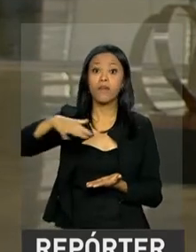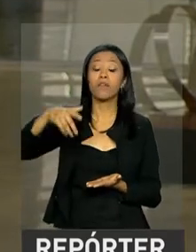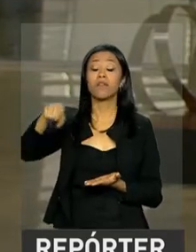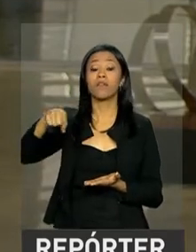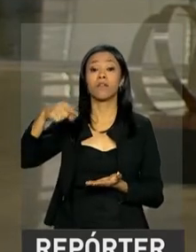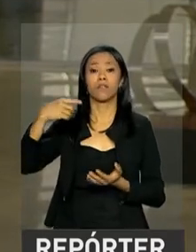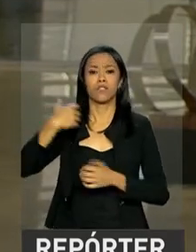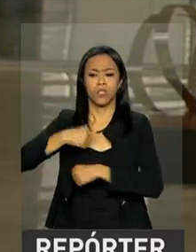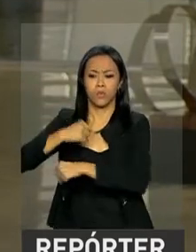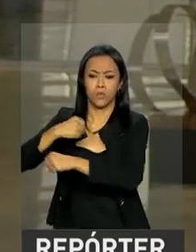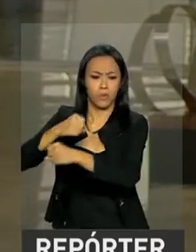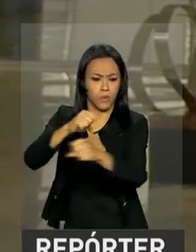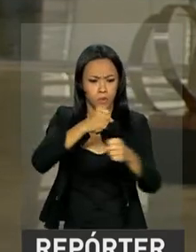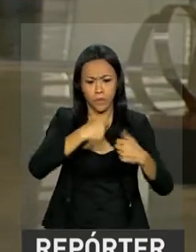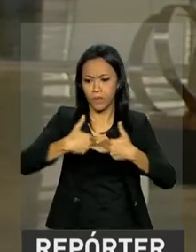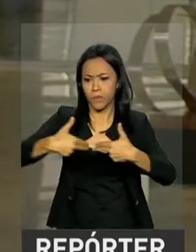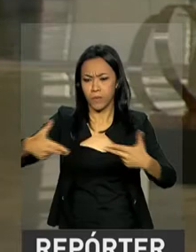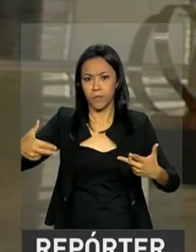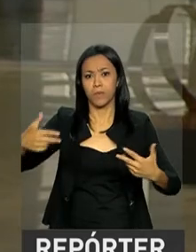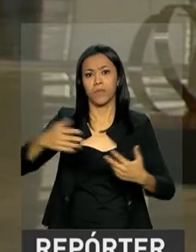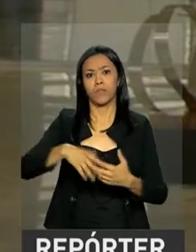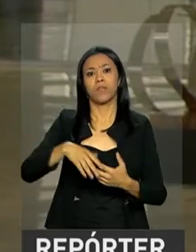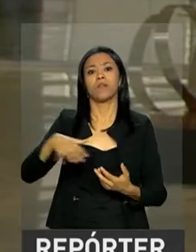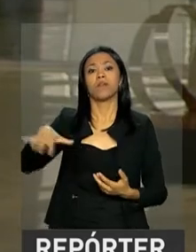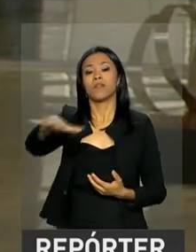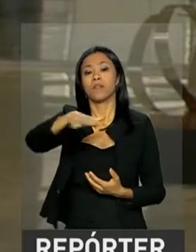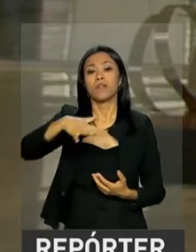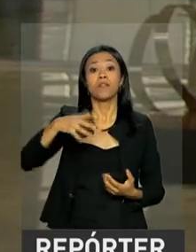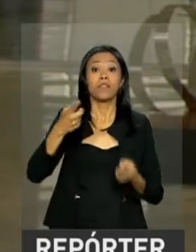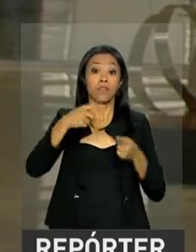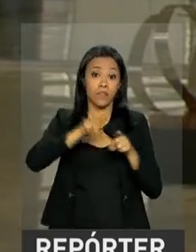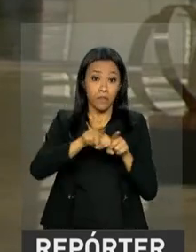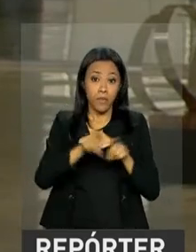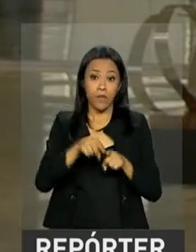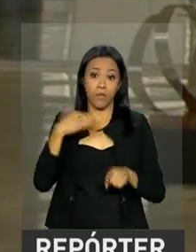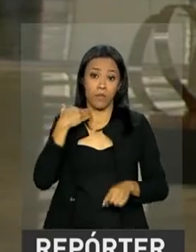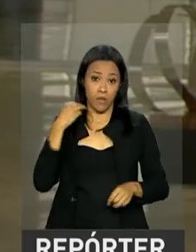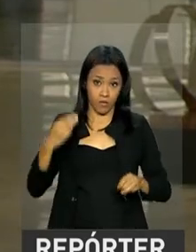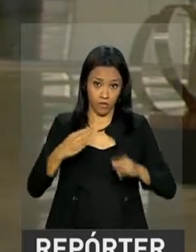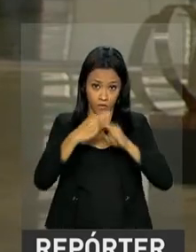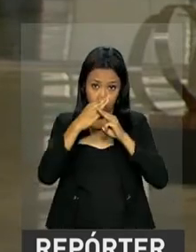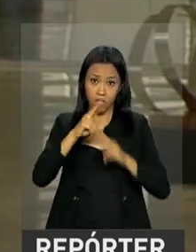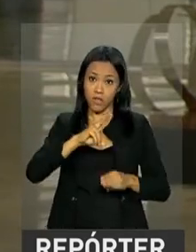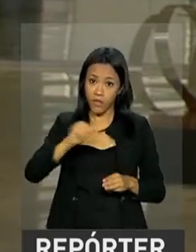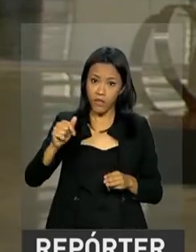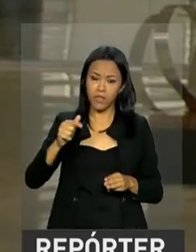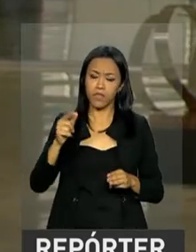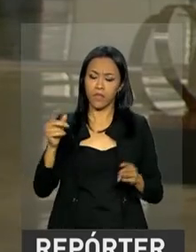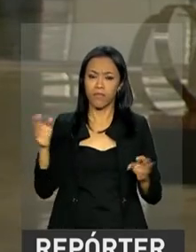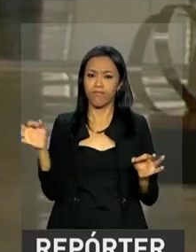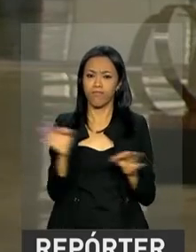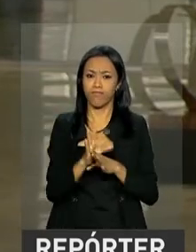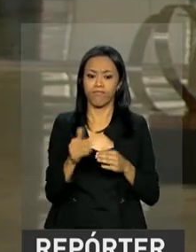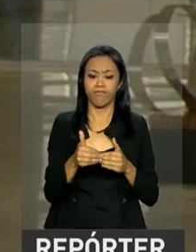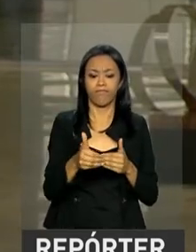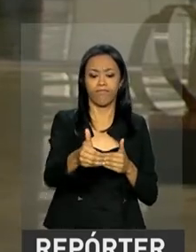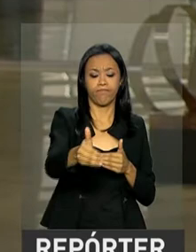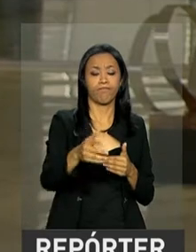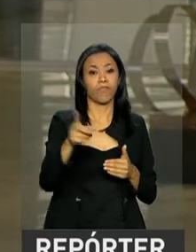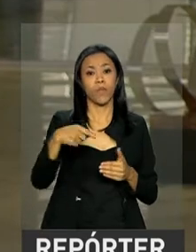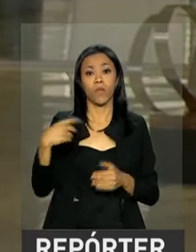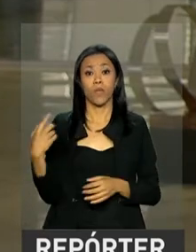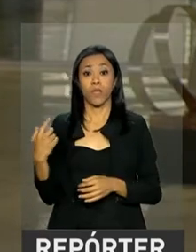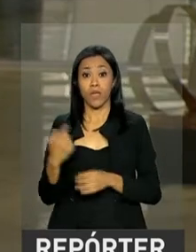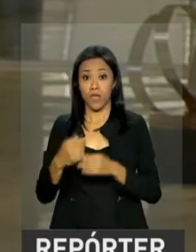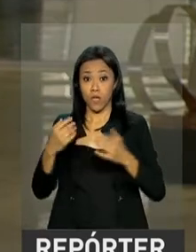município. De acordo com a Caixa, entre as principais intervenções que ainda devem ser concretizadas, estão a demolição